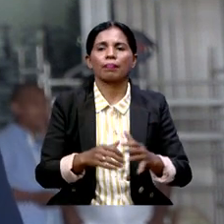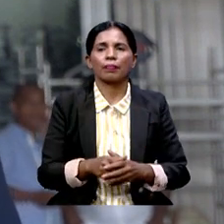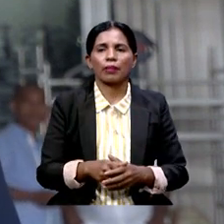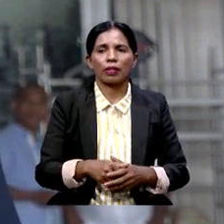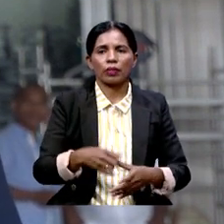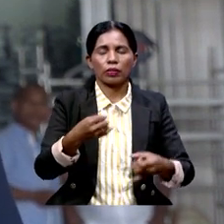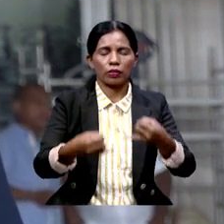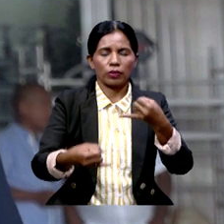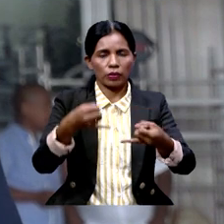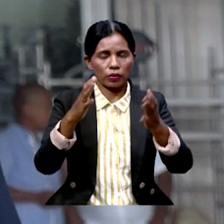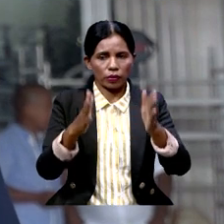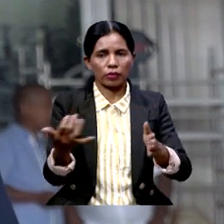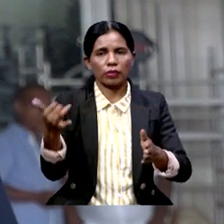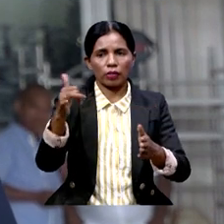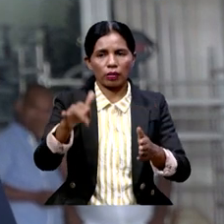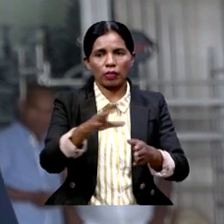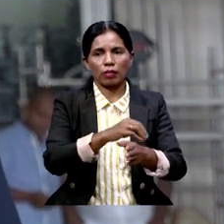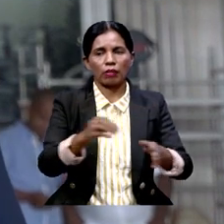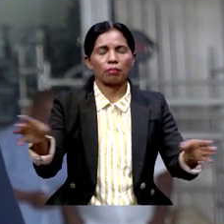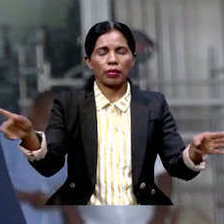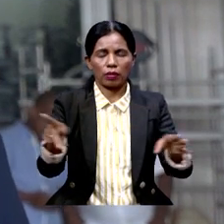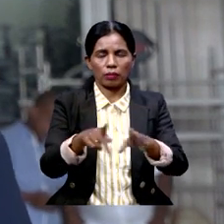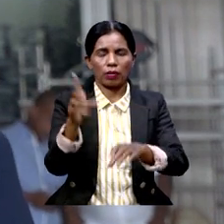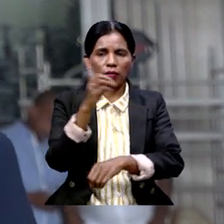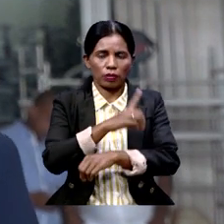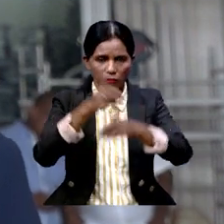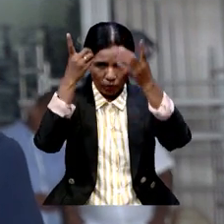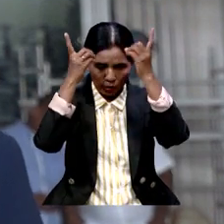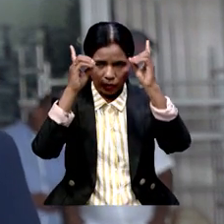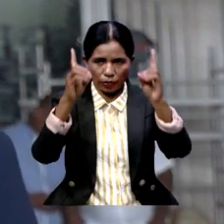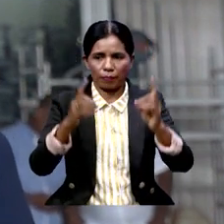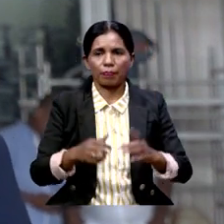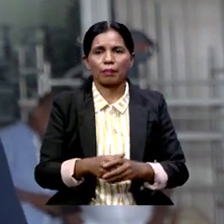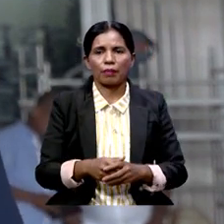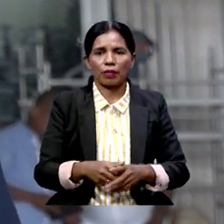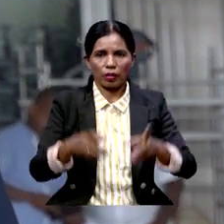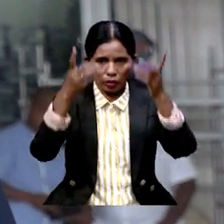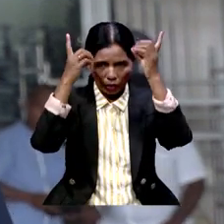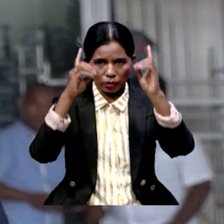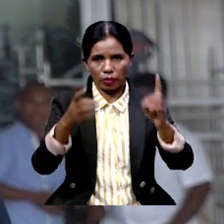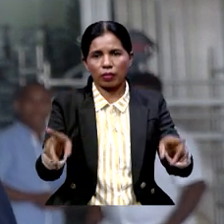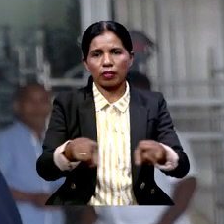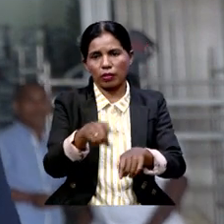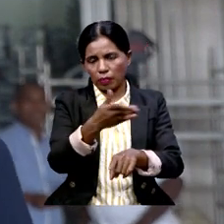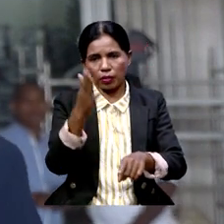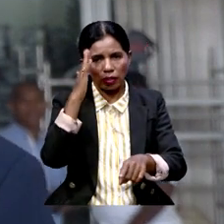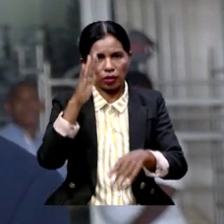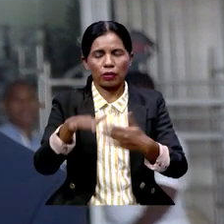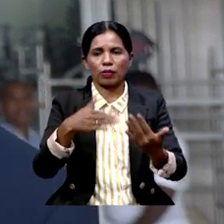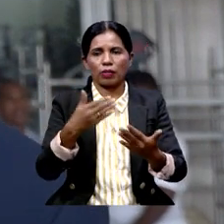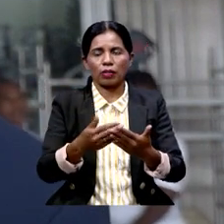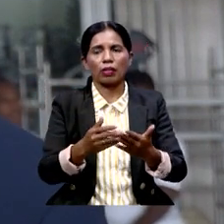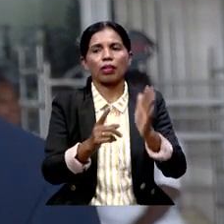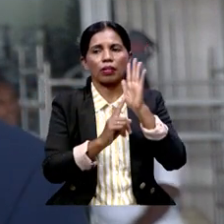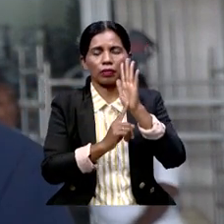será. Marca loron ba decisão e decisão ne acha e todo será tetan hotona e saitiona